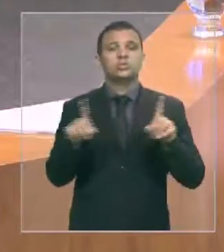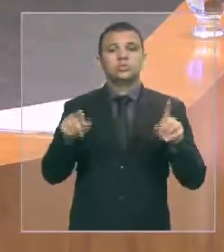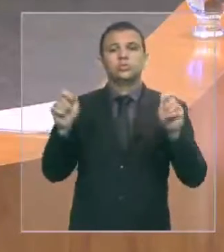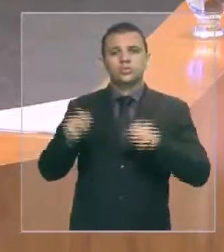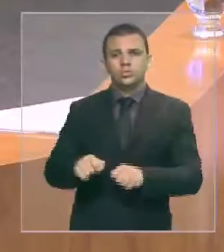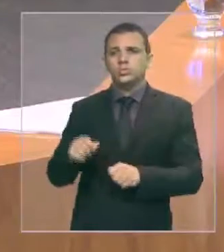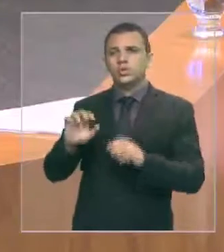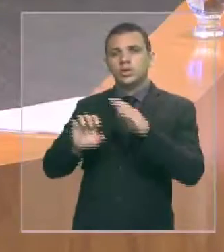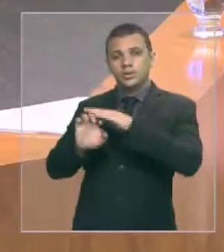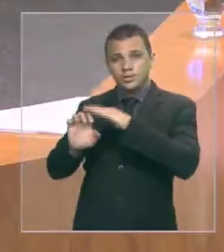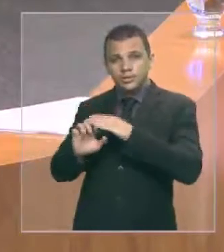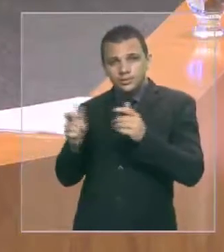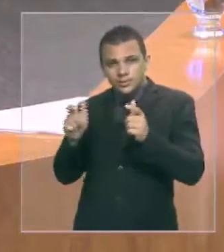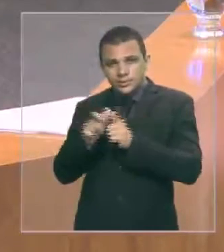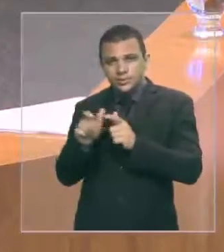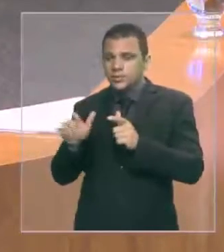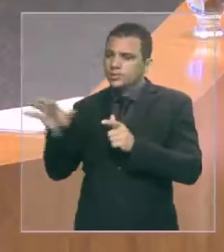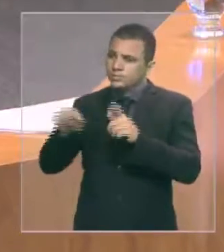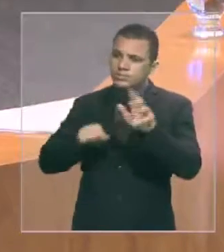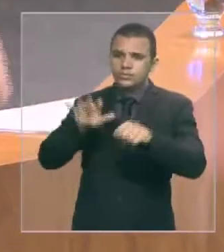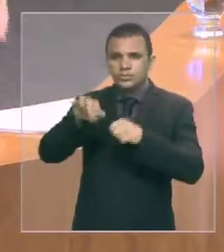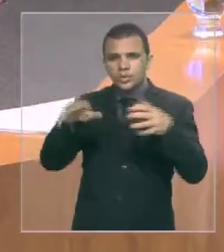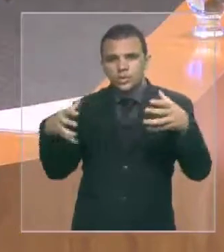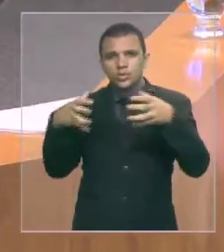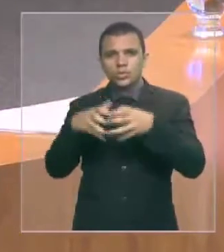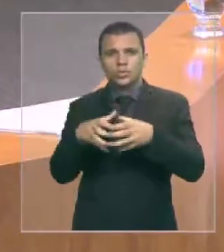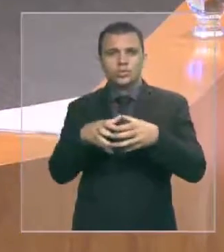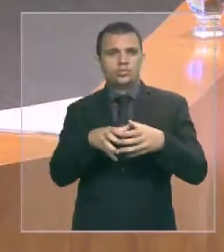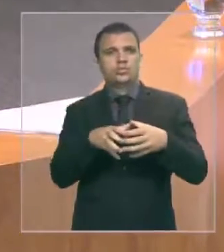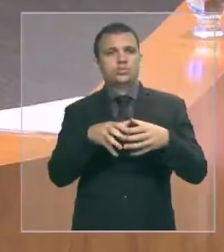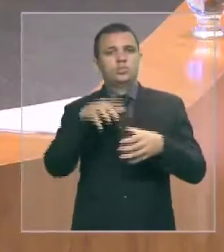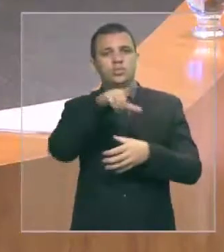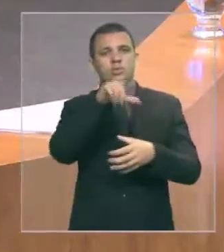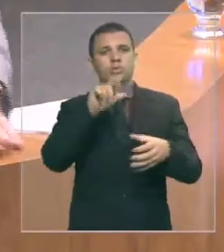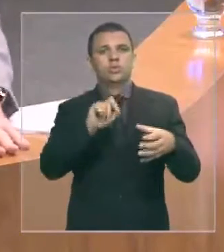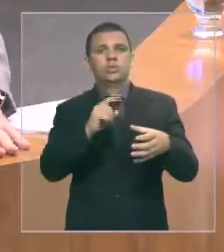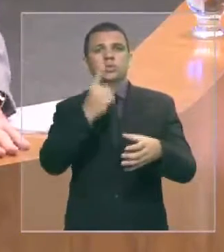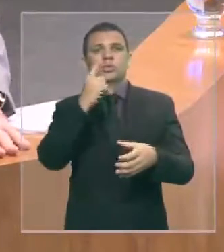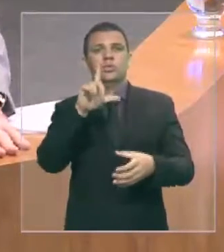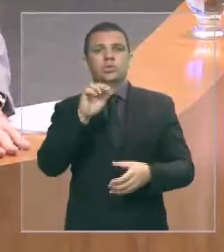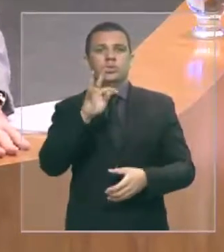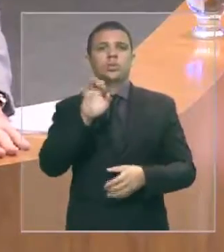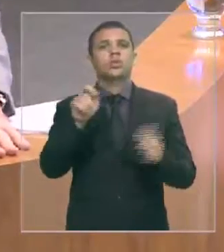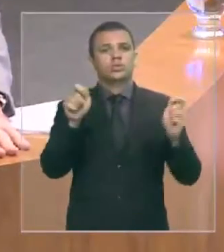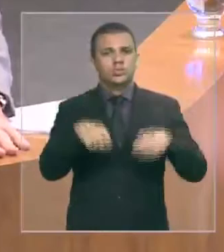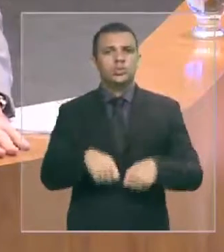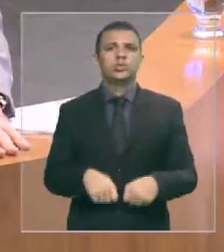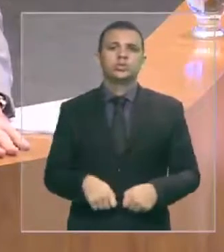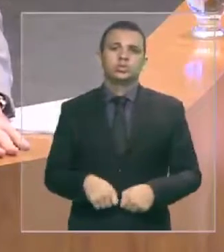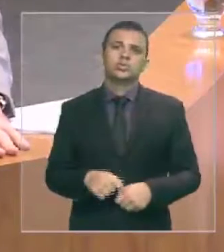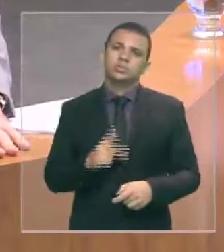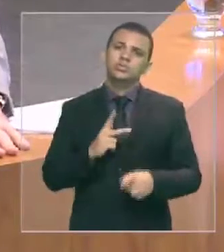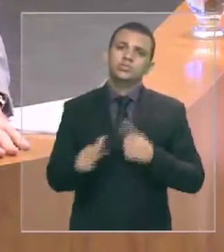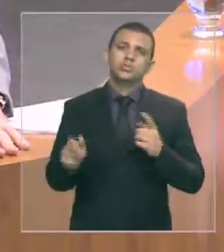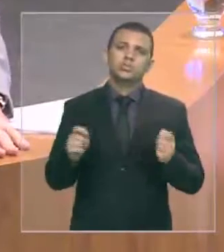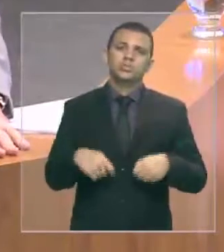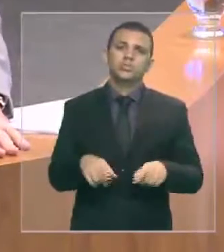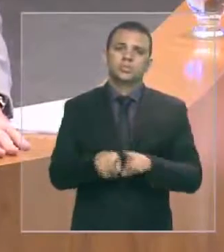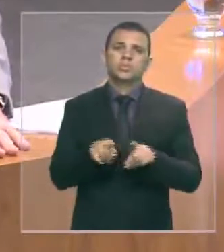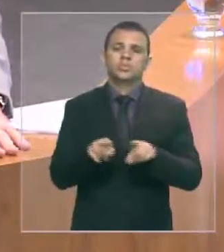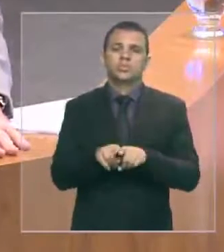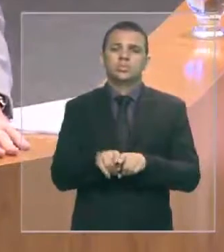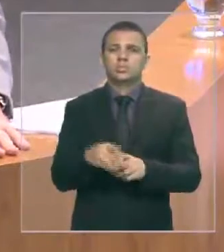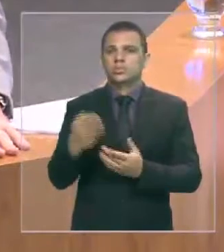as exigências do edital, eles podem se consorciar e disputar, e podem vencer. Concedo a parte ao